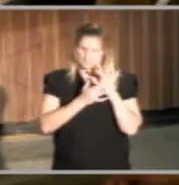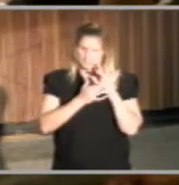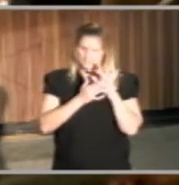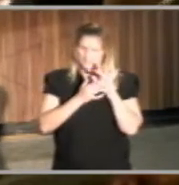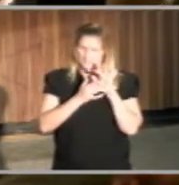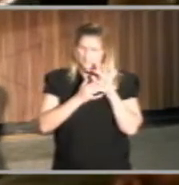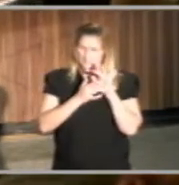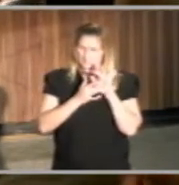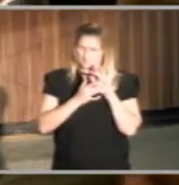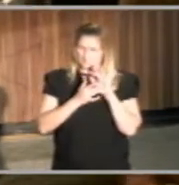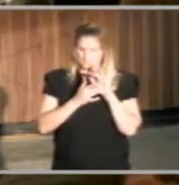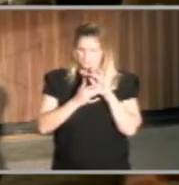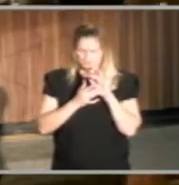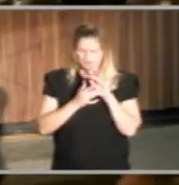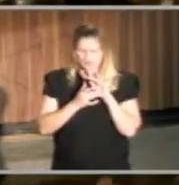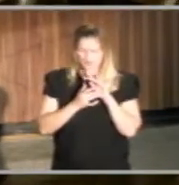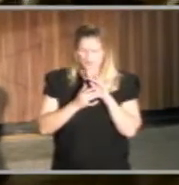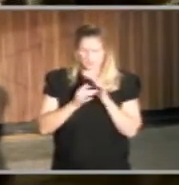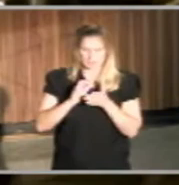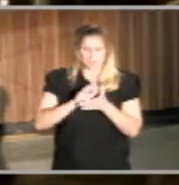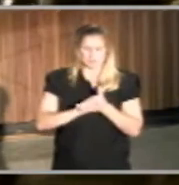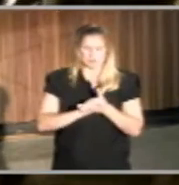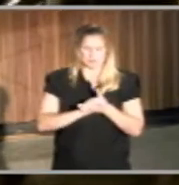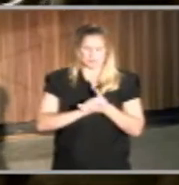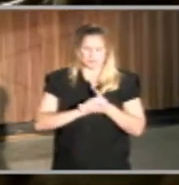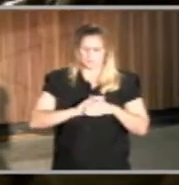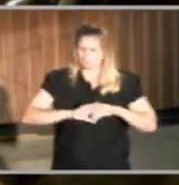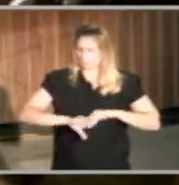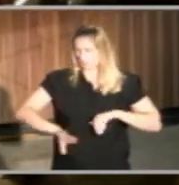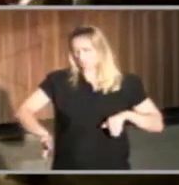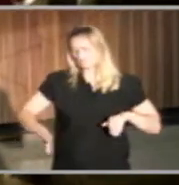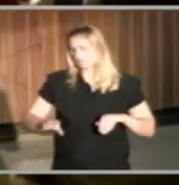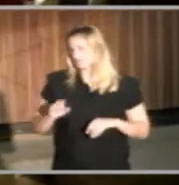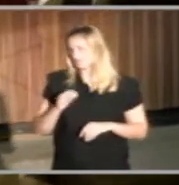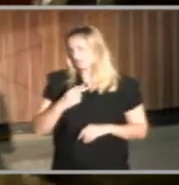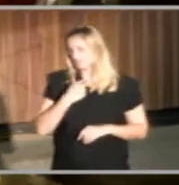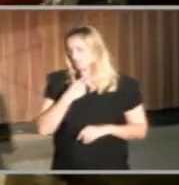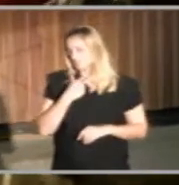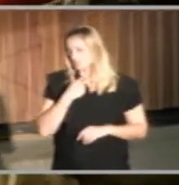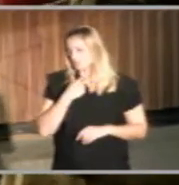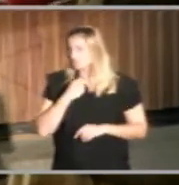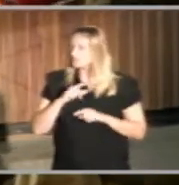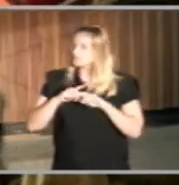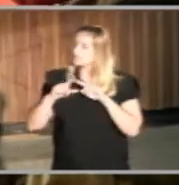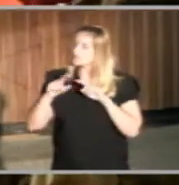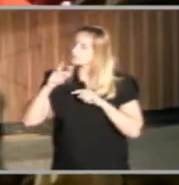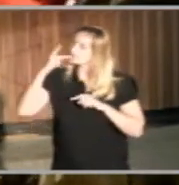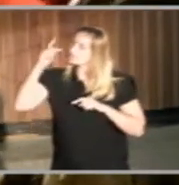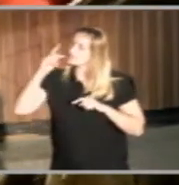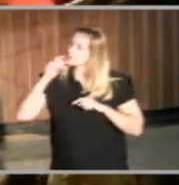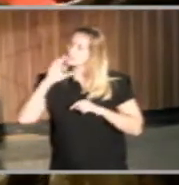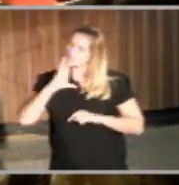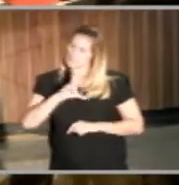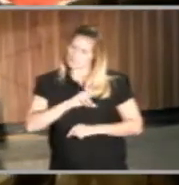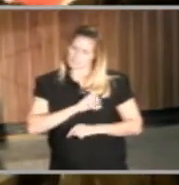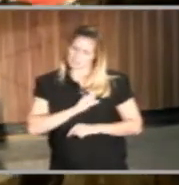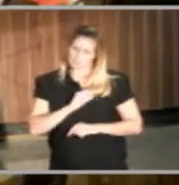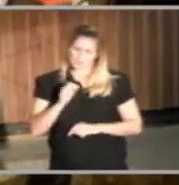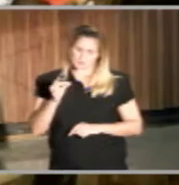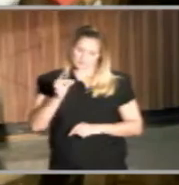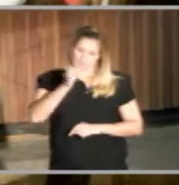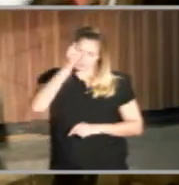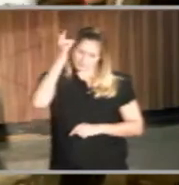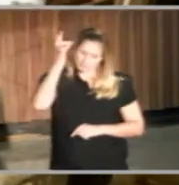que no nosso meio haja divórcio, mas ao contrário, entra com o Teu amor, com a força do Teu Santo